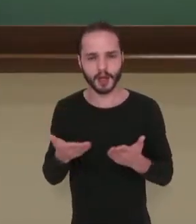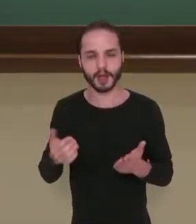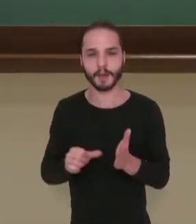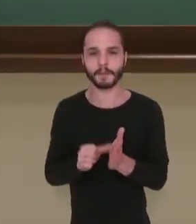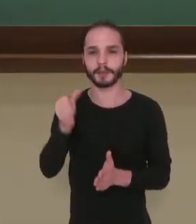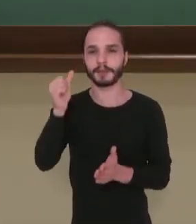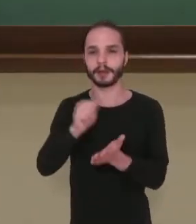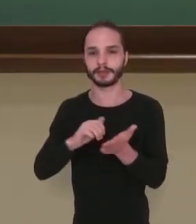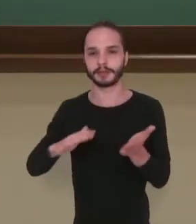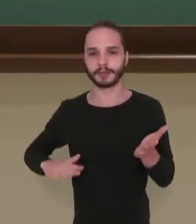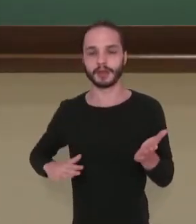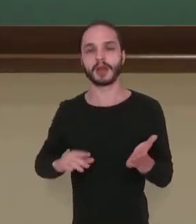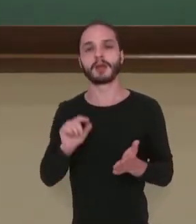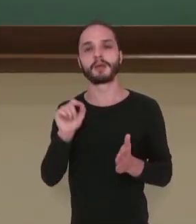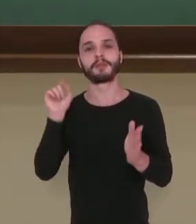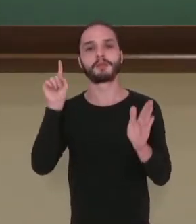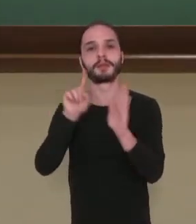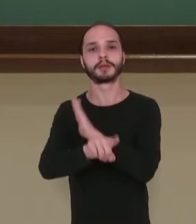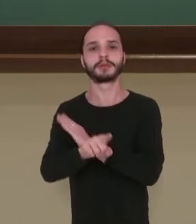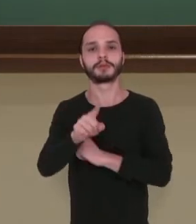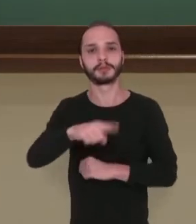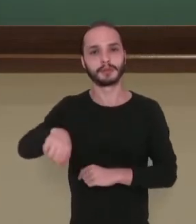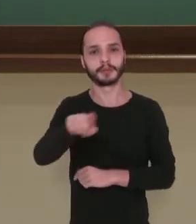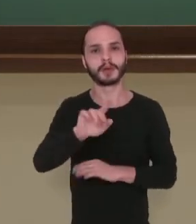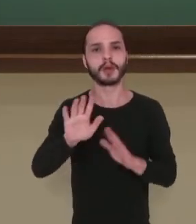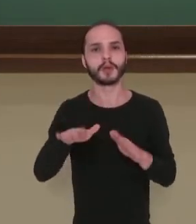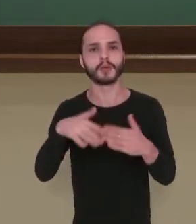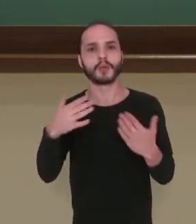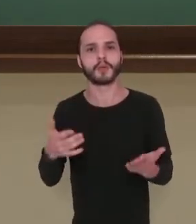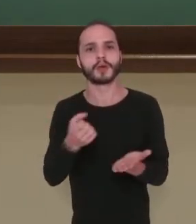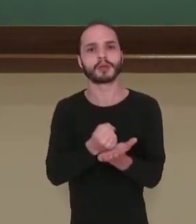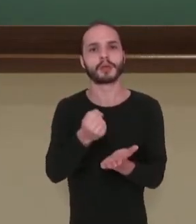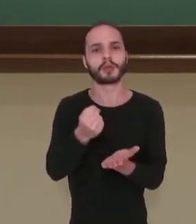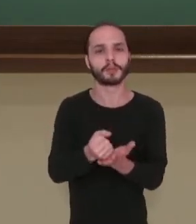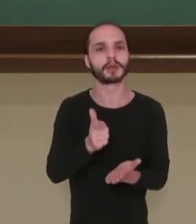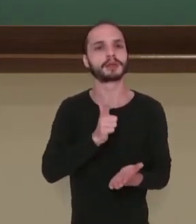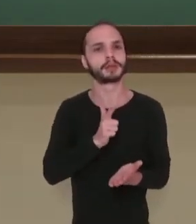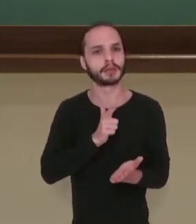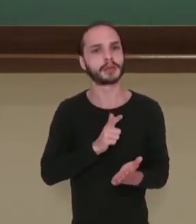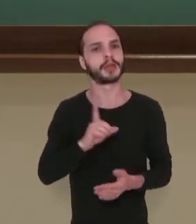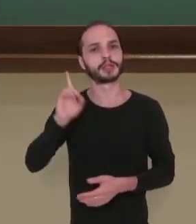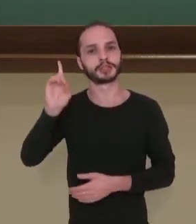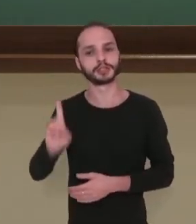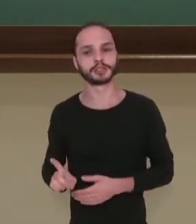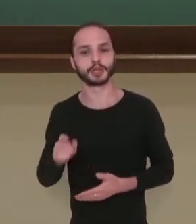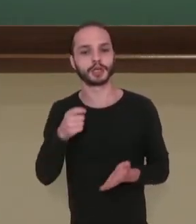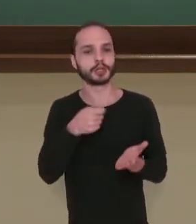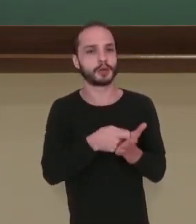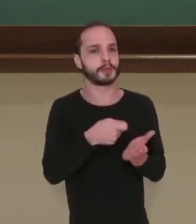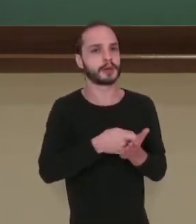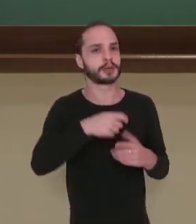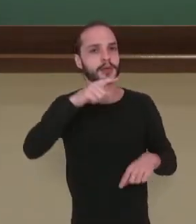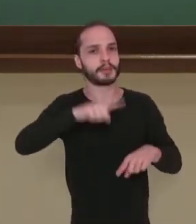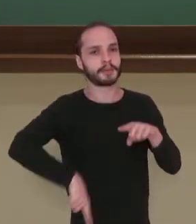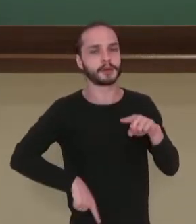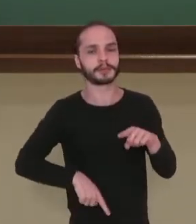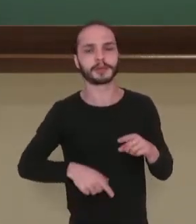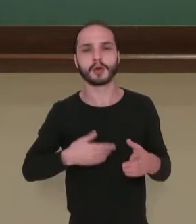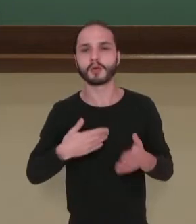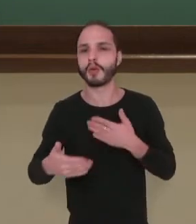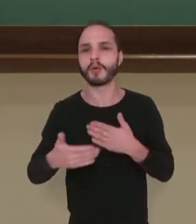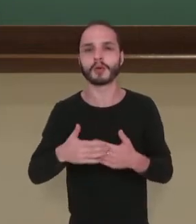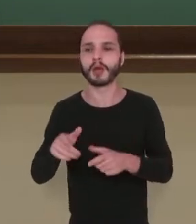aula de hoje, em que eu pergunto para vocês: qual é o documento que prevê os direitos, deveres e proibições de qualquer membro